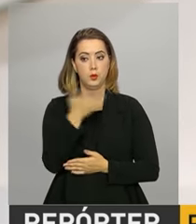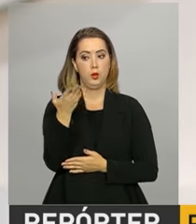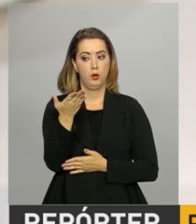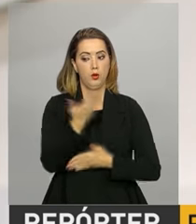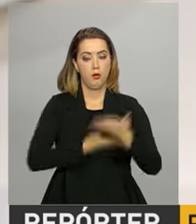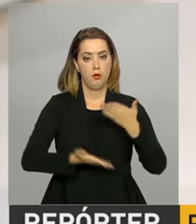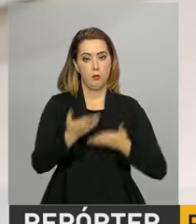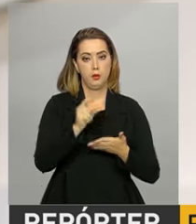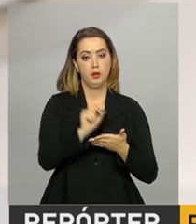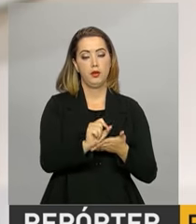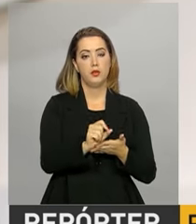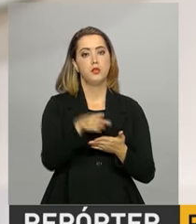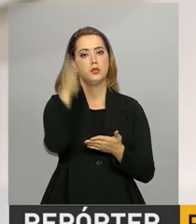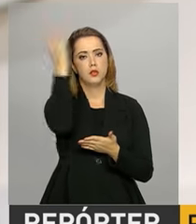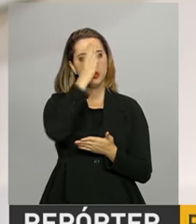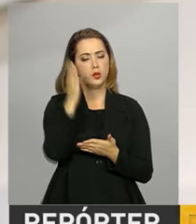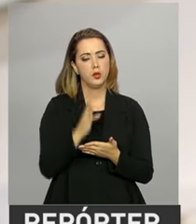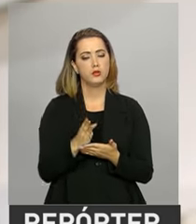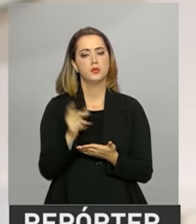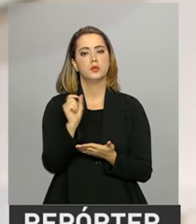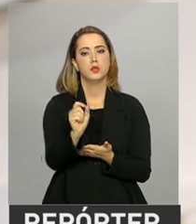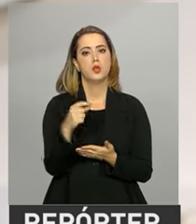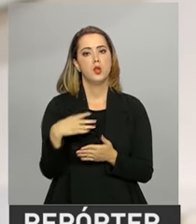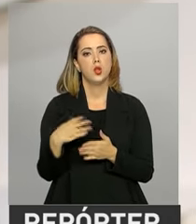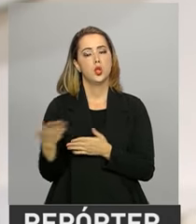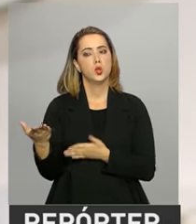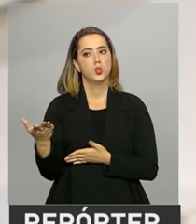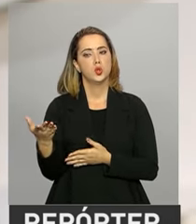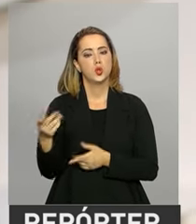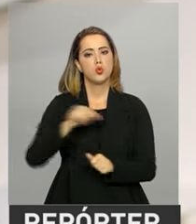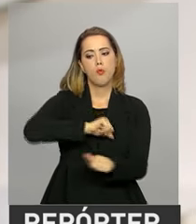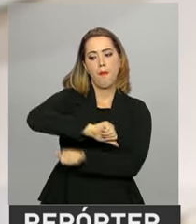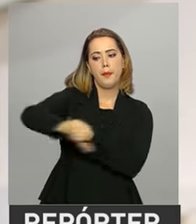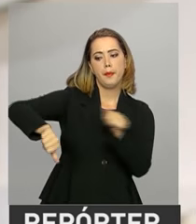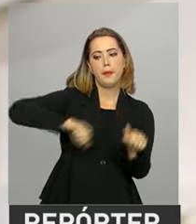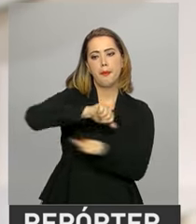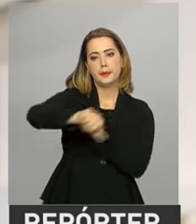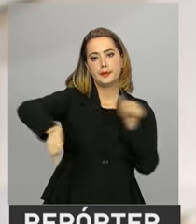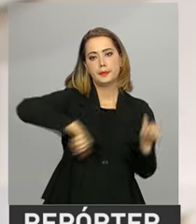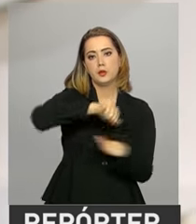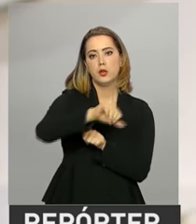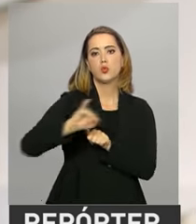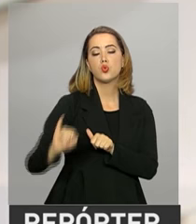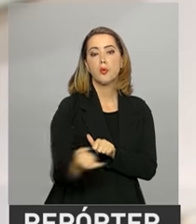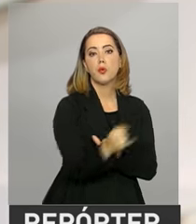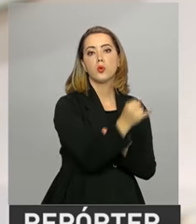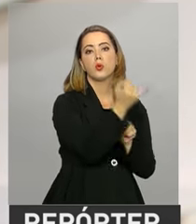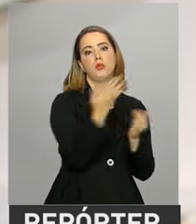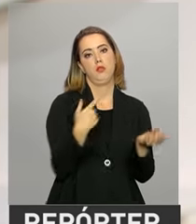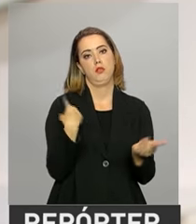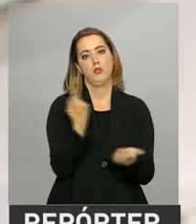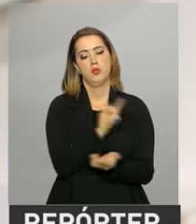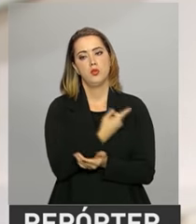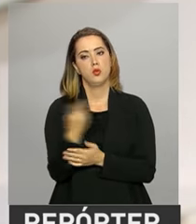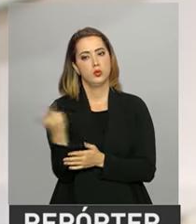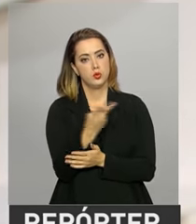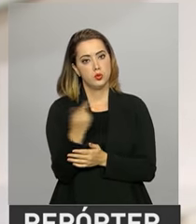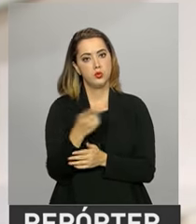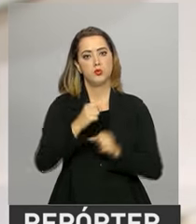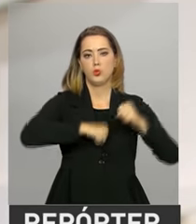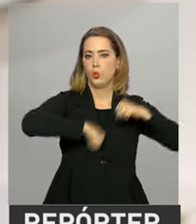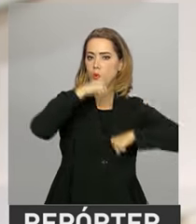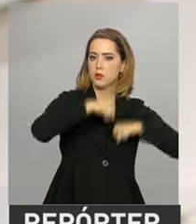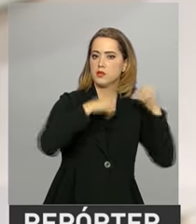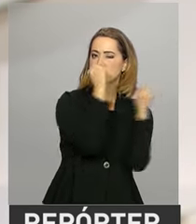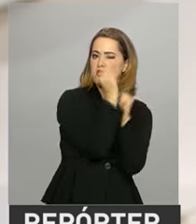mercado, como no caso do Brasil, os nossos mercados, de troca, de cooperação, tá certo? De possibilidades para ambas as indústrias.